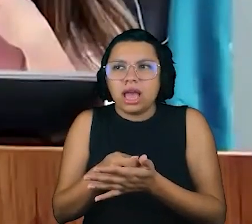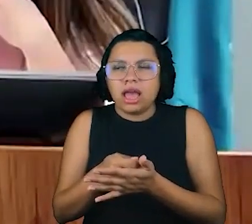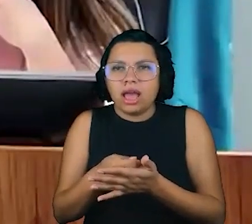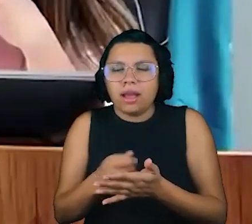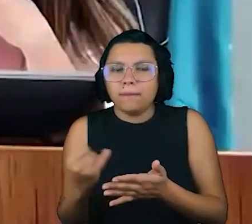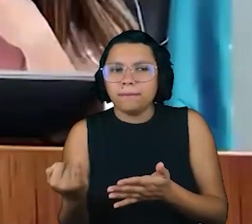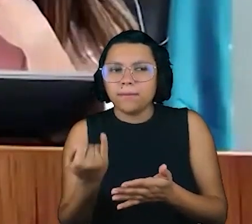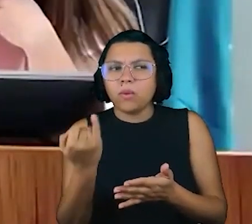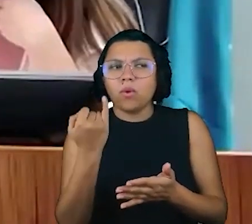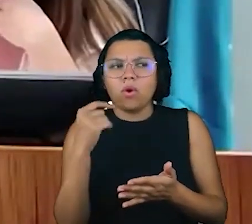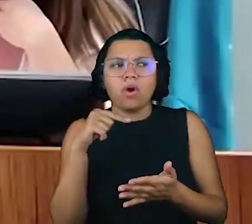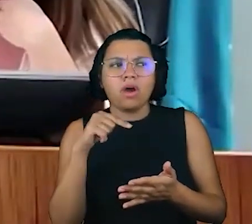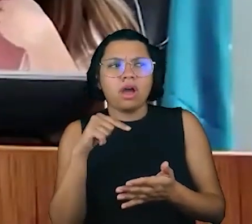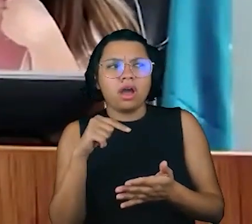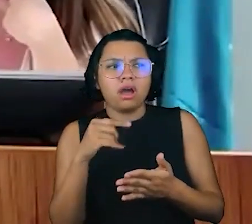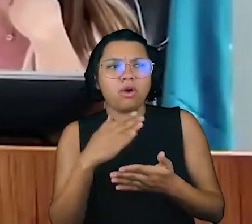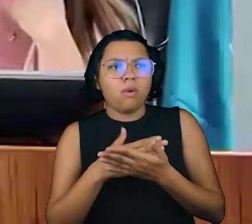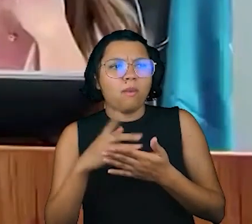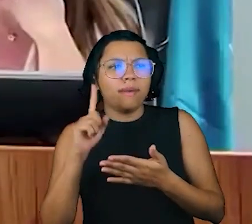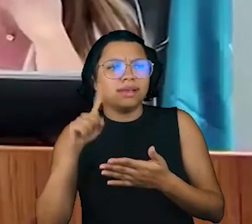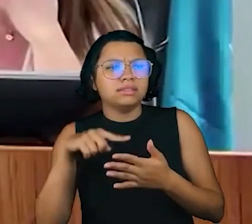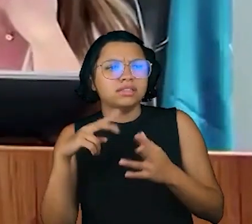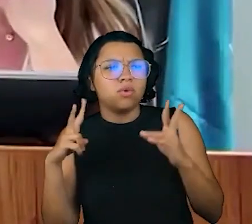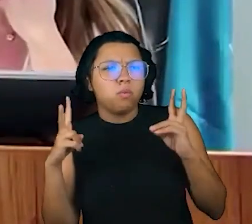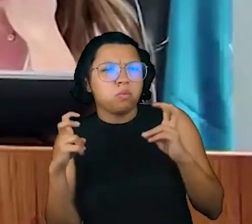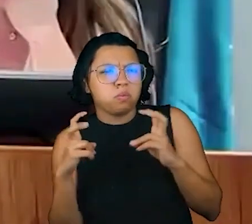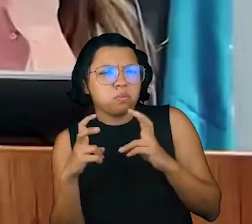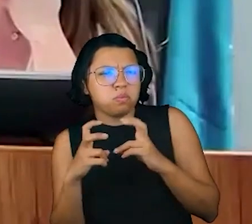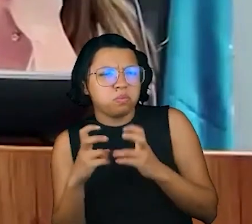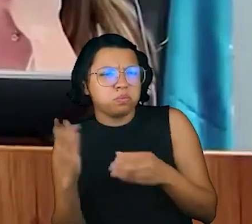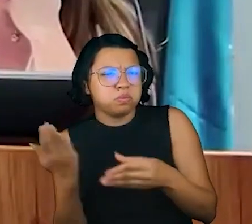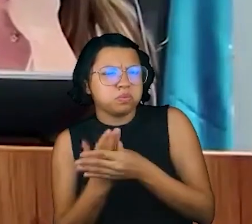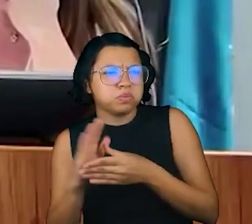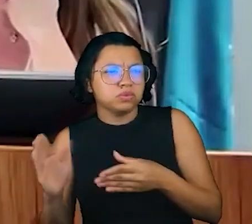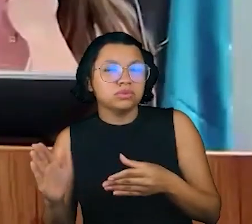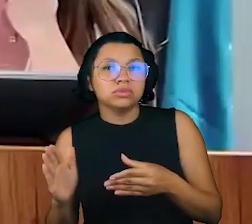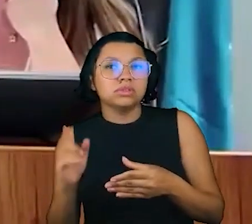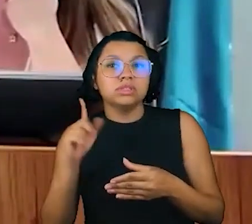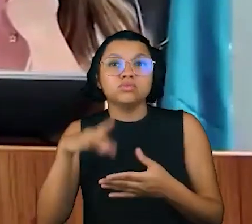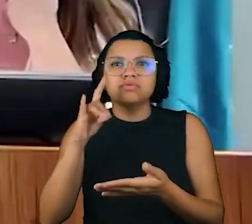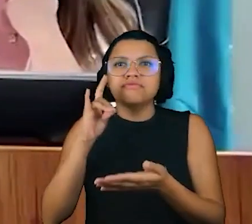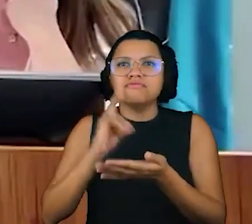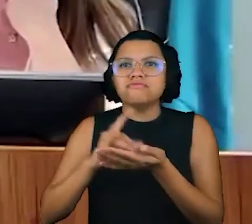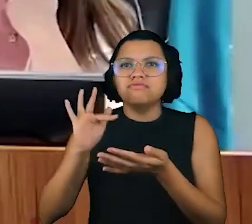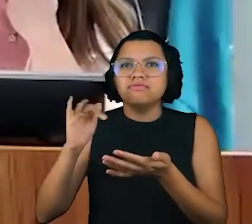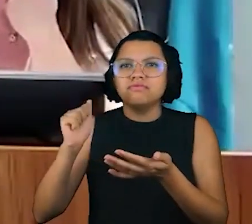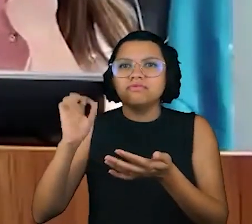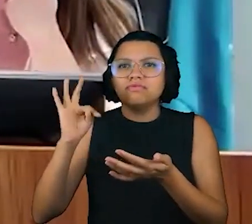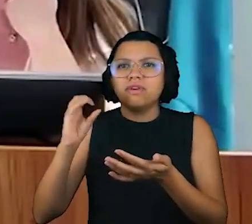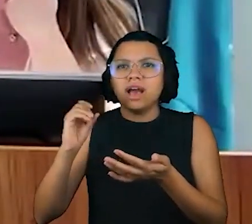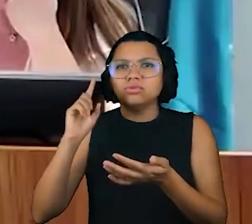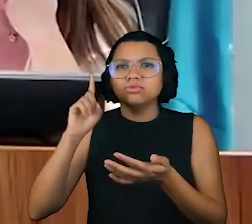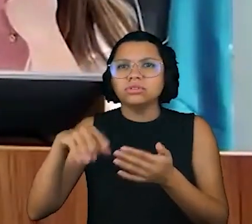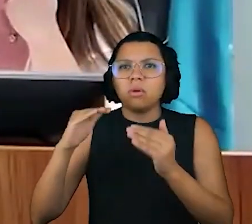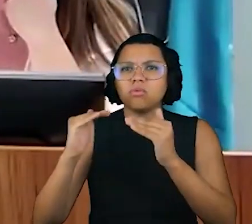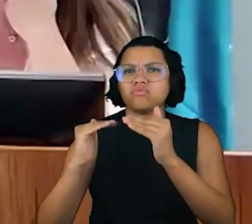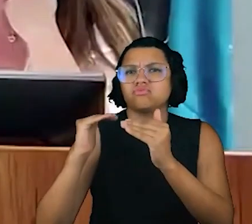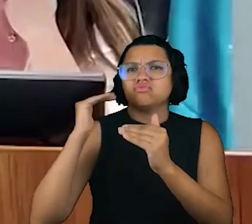passa a ser um contencioso em que os fatos são soberanos.